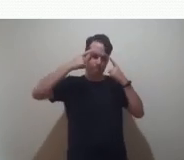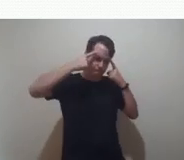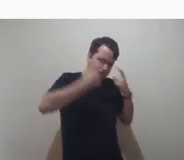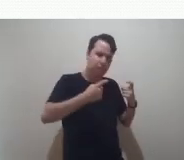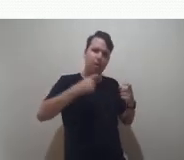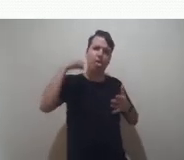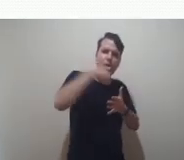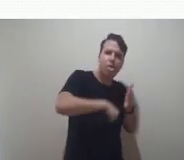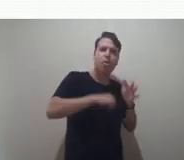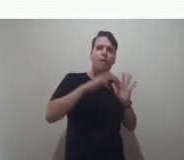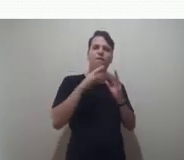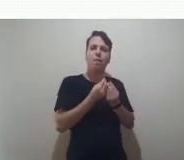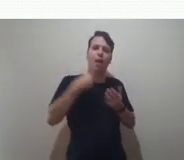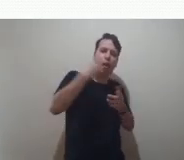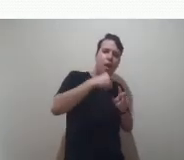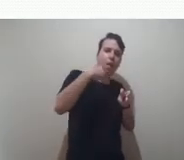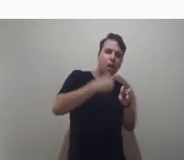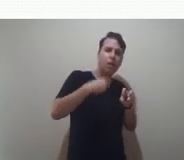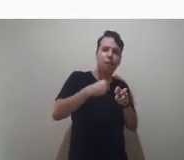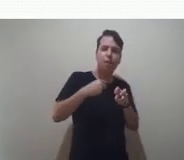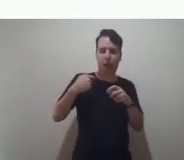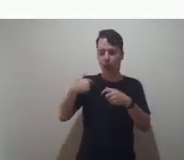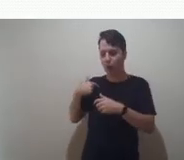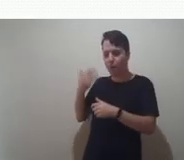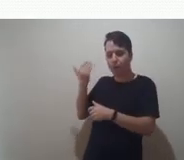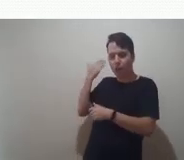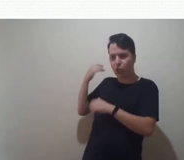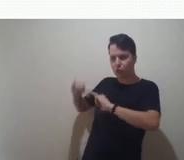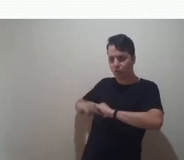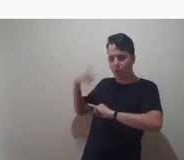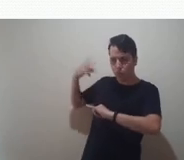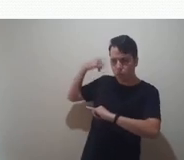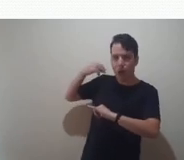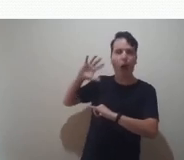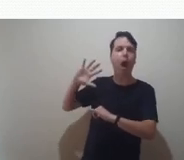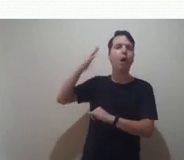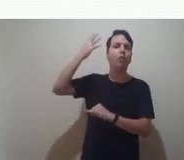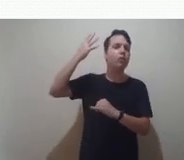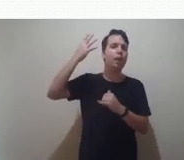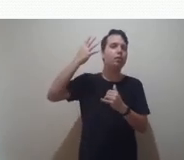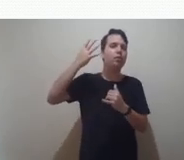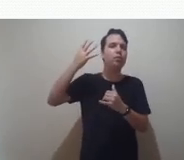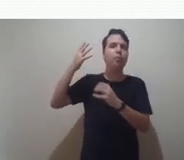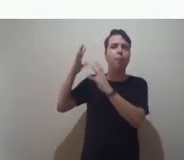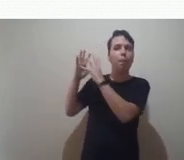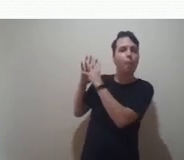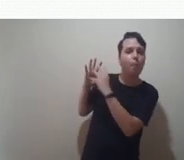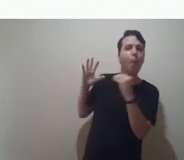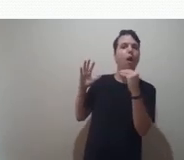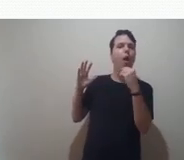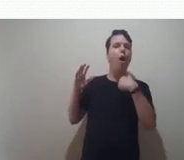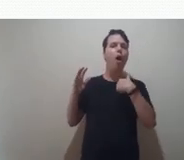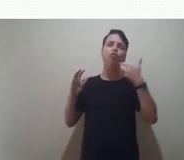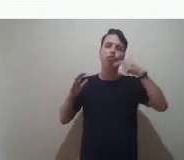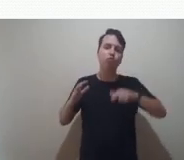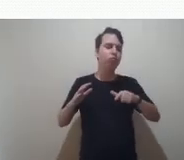perpetuando esse ciclo da violência, eles acabam repetindo esse comportamento de agressão que